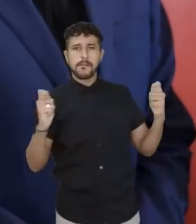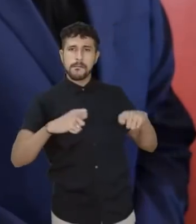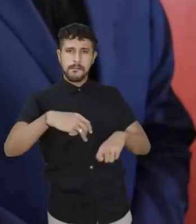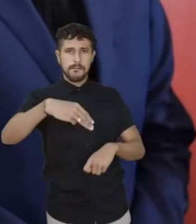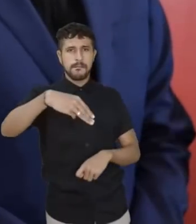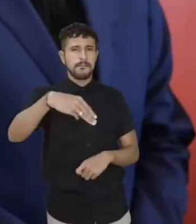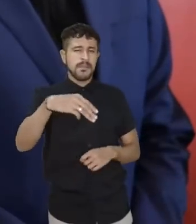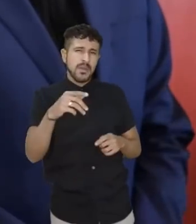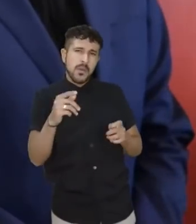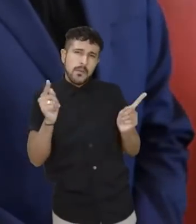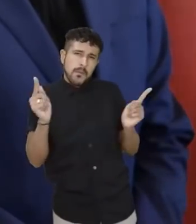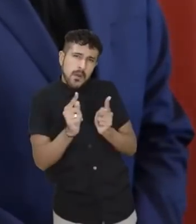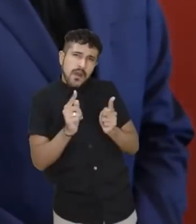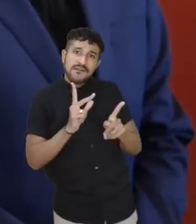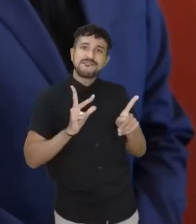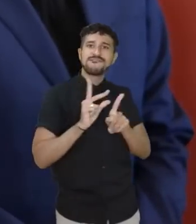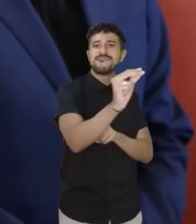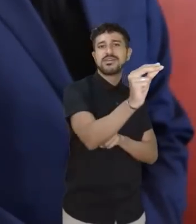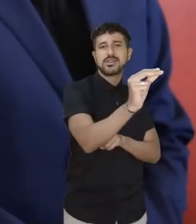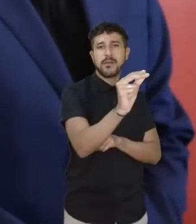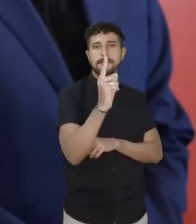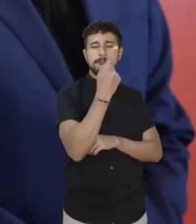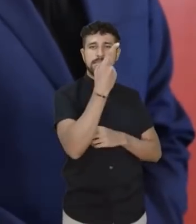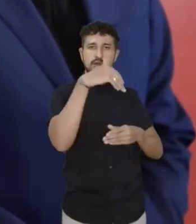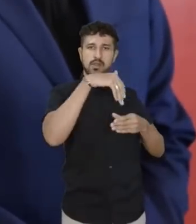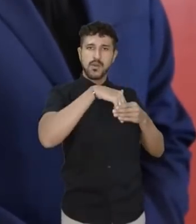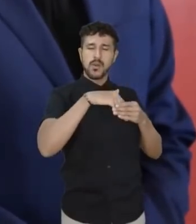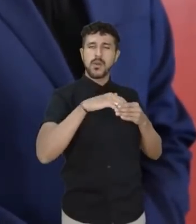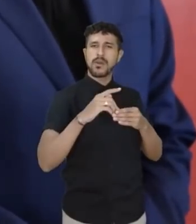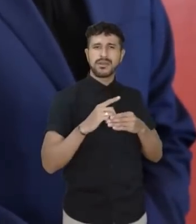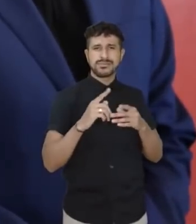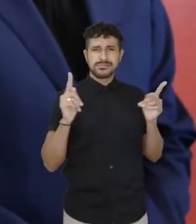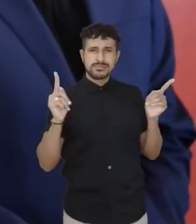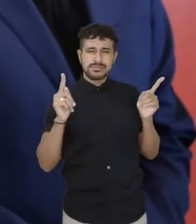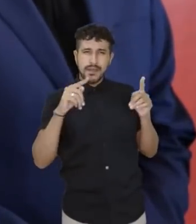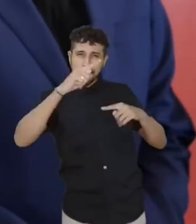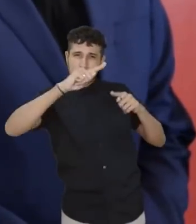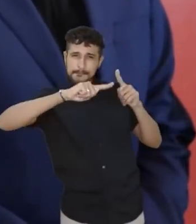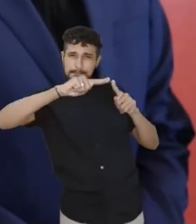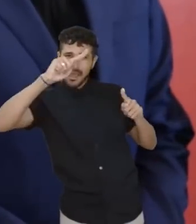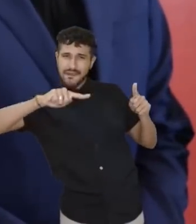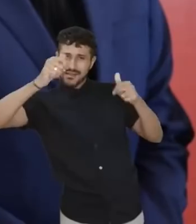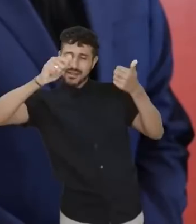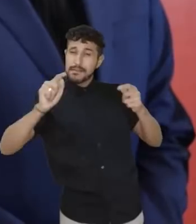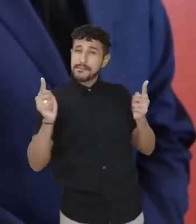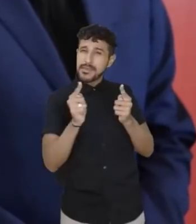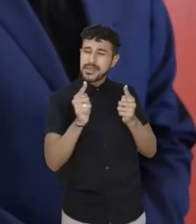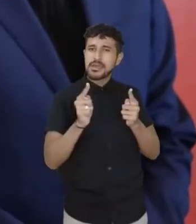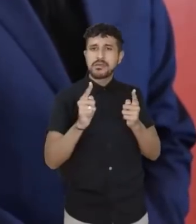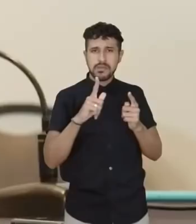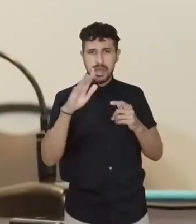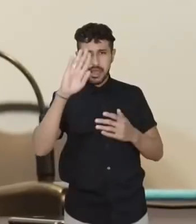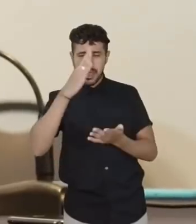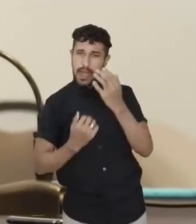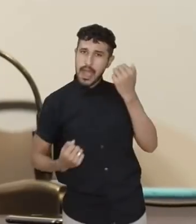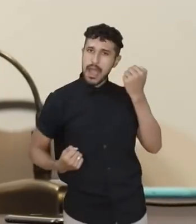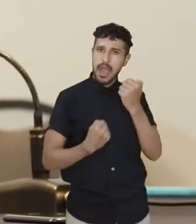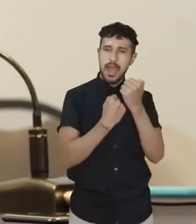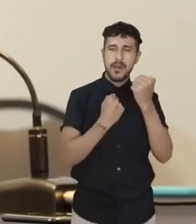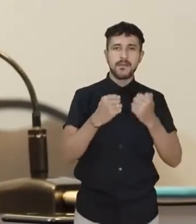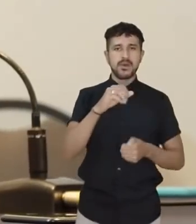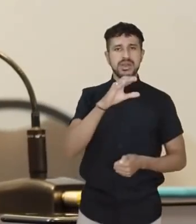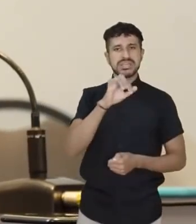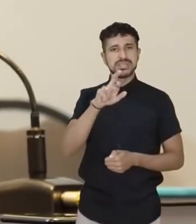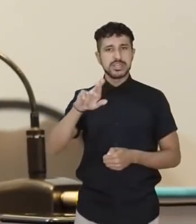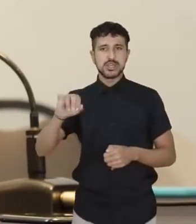vitória no primeiro turno. Levando em conta essa margem muito pequena, vocês consideram que um apoio de Ciro Gomes e do PDT seria essencial